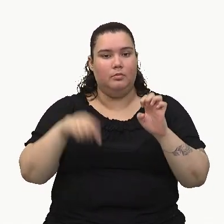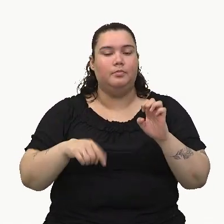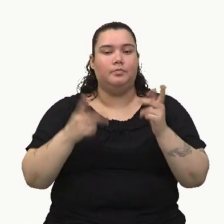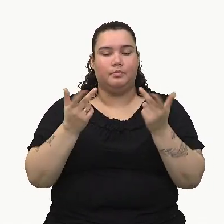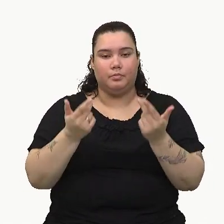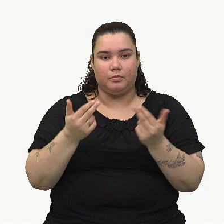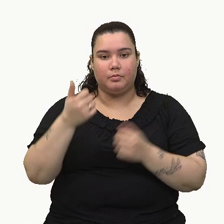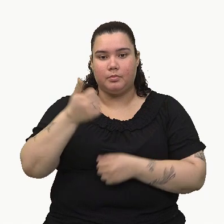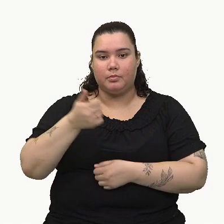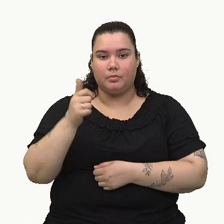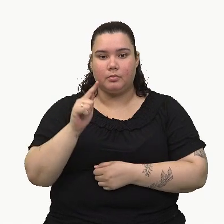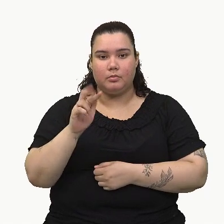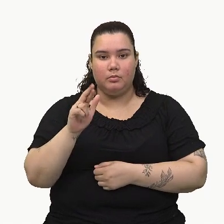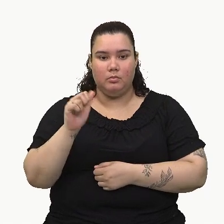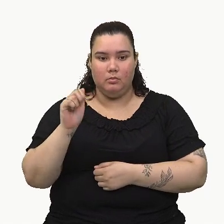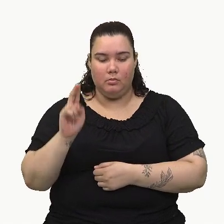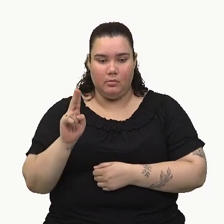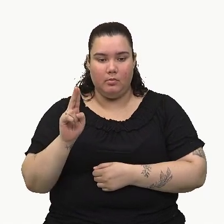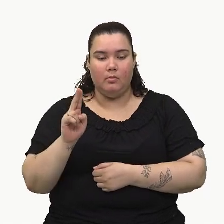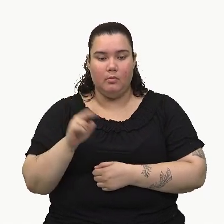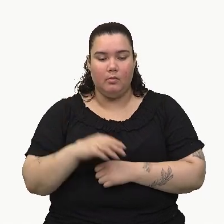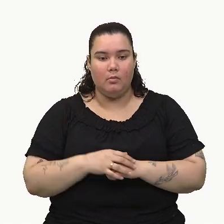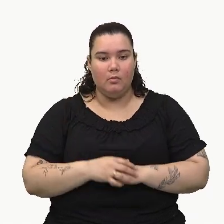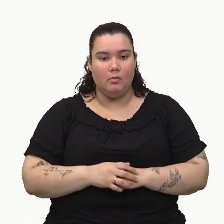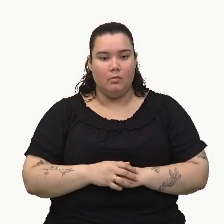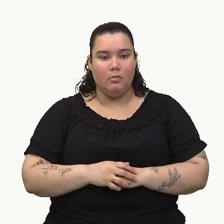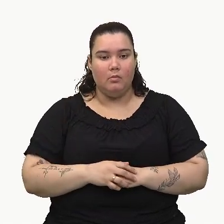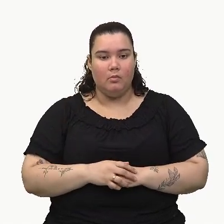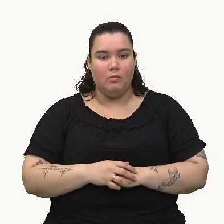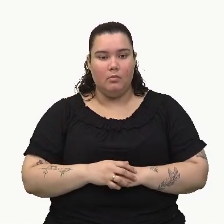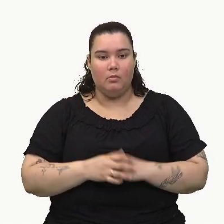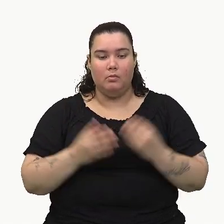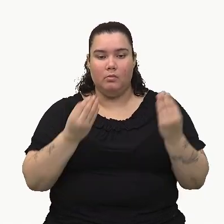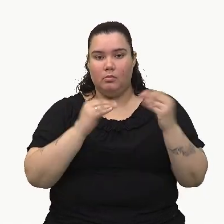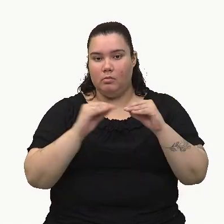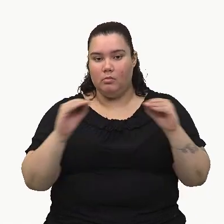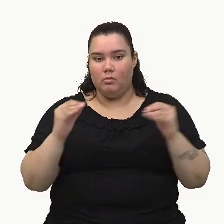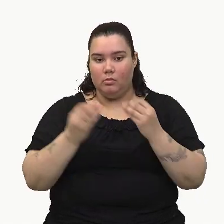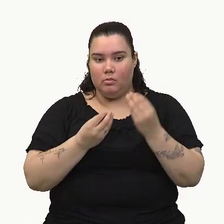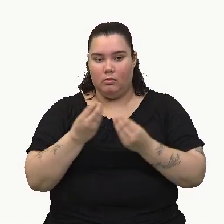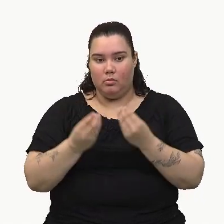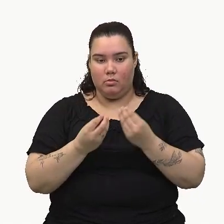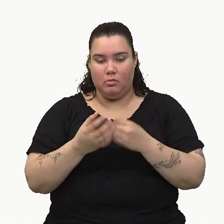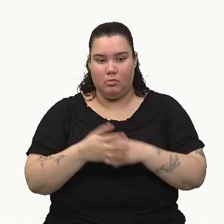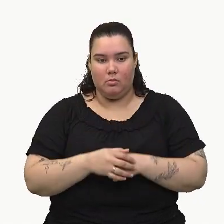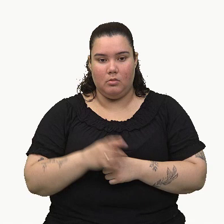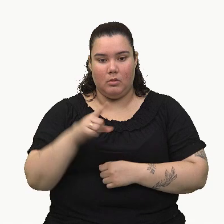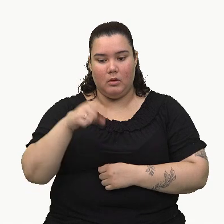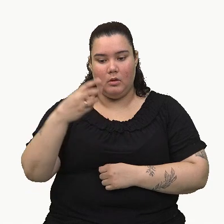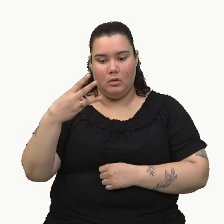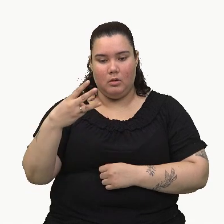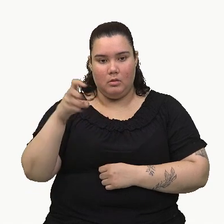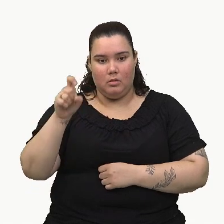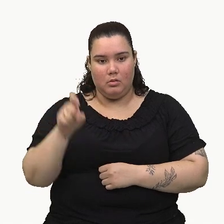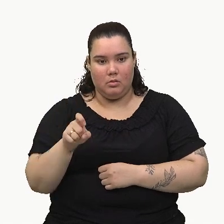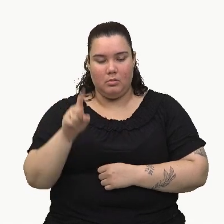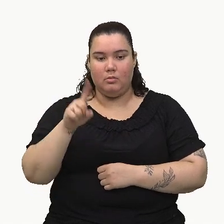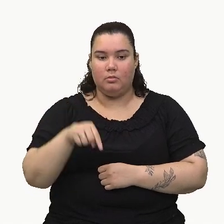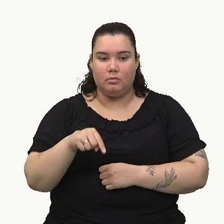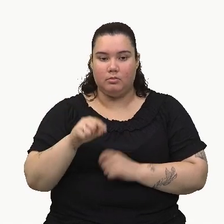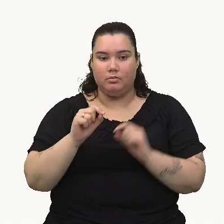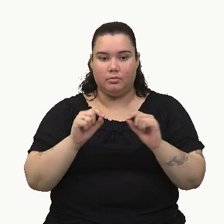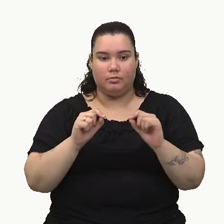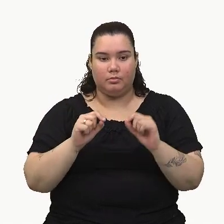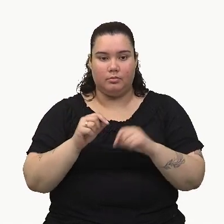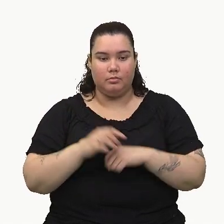de primeiro grau. O que eu vou fazer? Eu vou resolver. Então eu tenho que 3x é igual a quem?